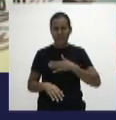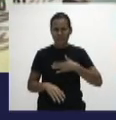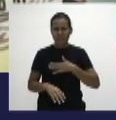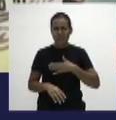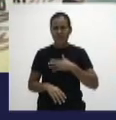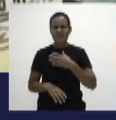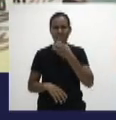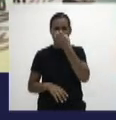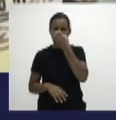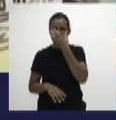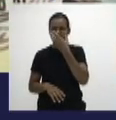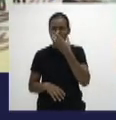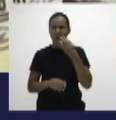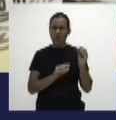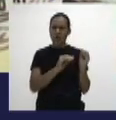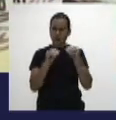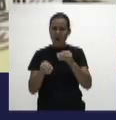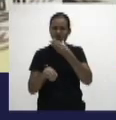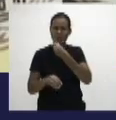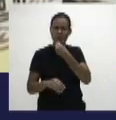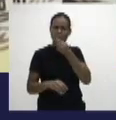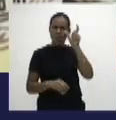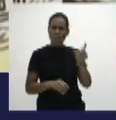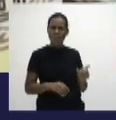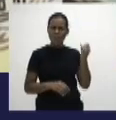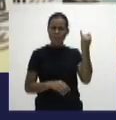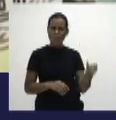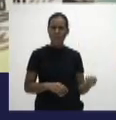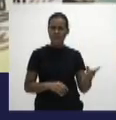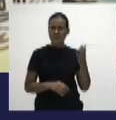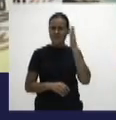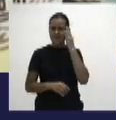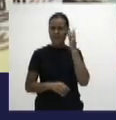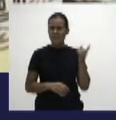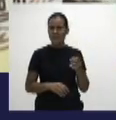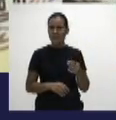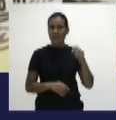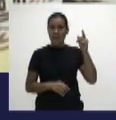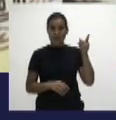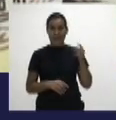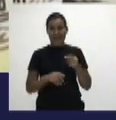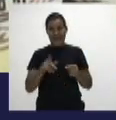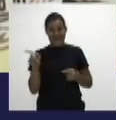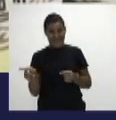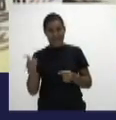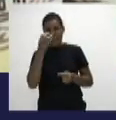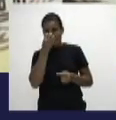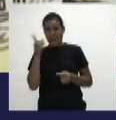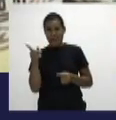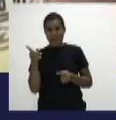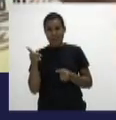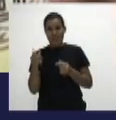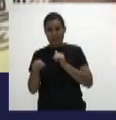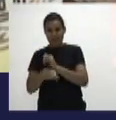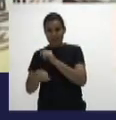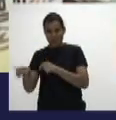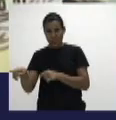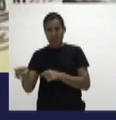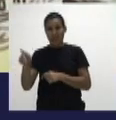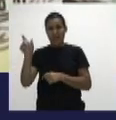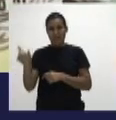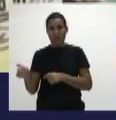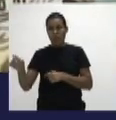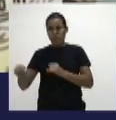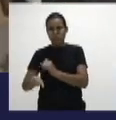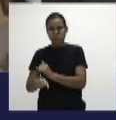mas põe põe uma grão pô mas o Magrão nunca foi palhaço não mas põe ele aí que ele vai ele se vira eu deixa minha roupa e ele era baixinho e o